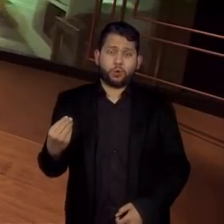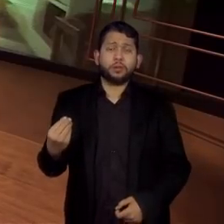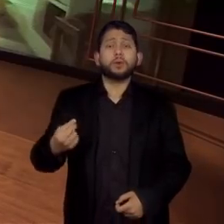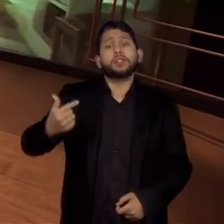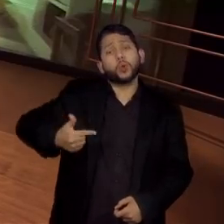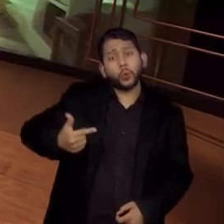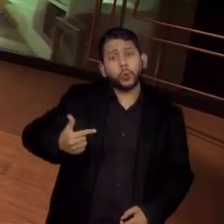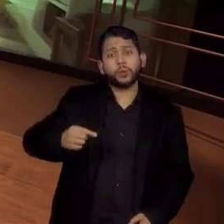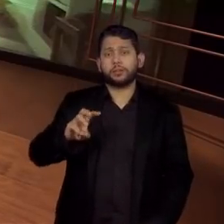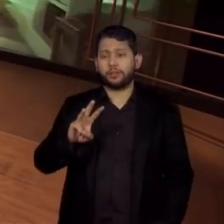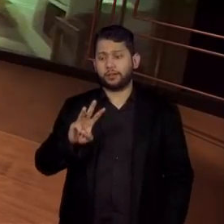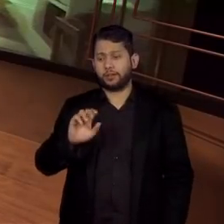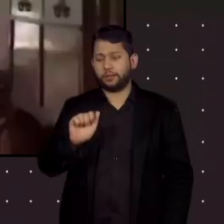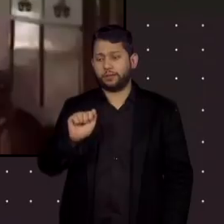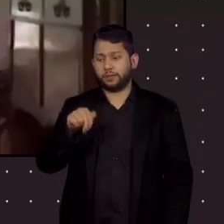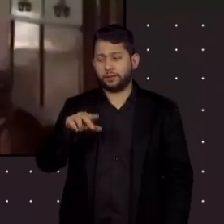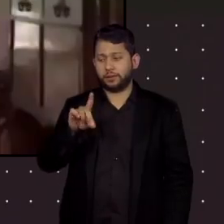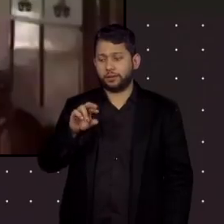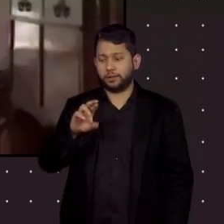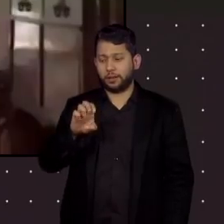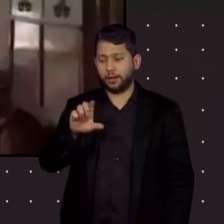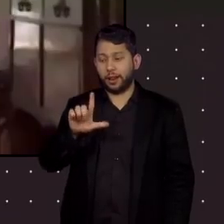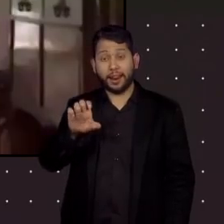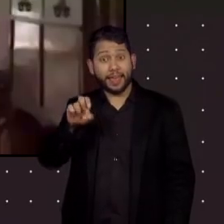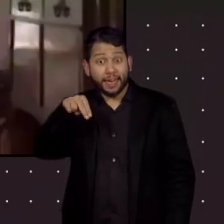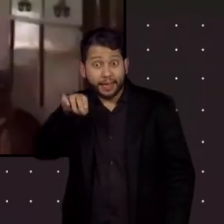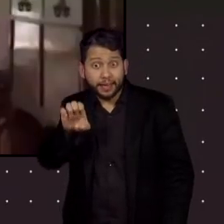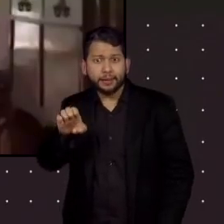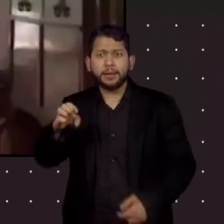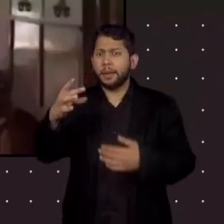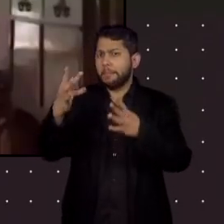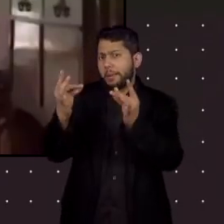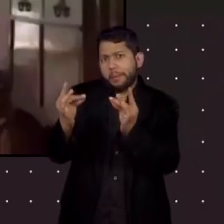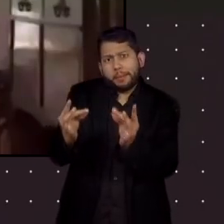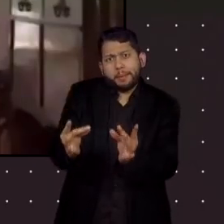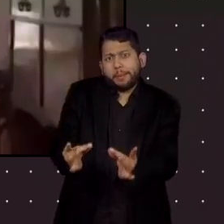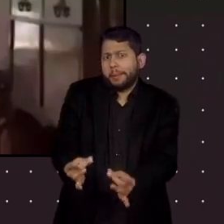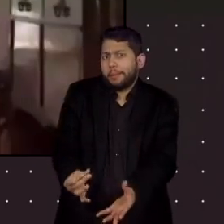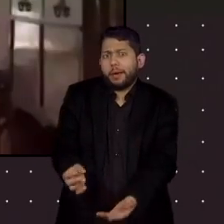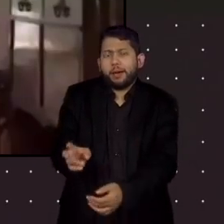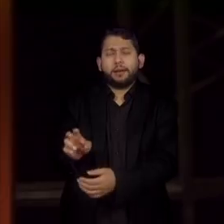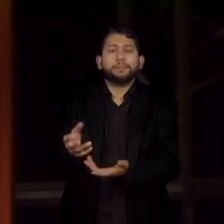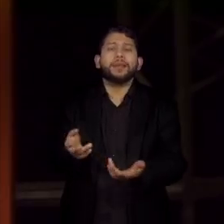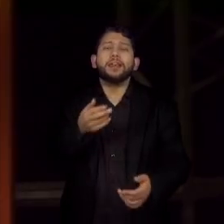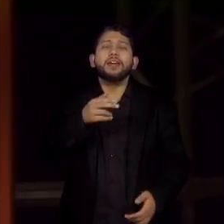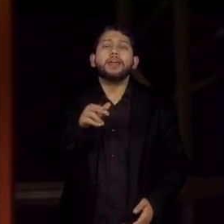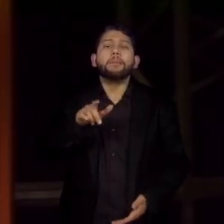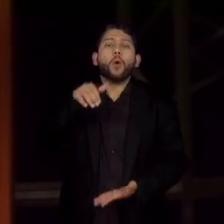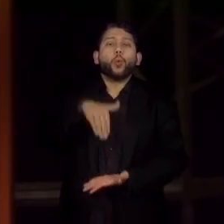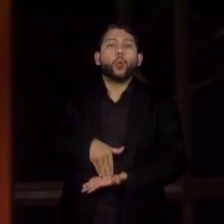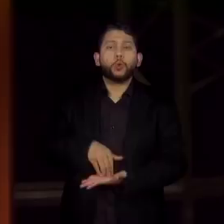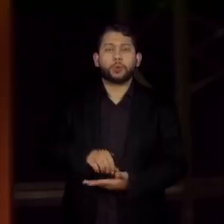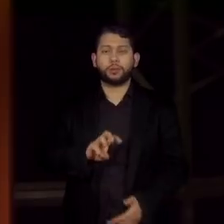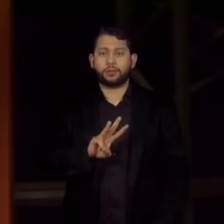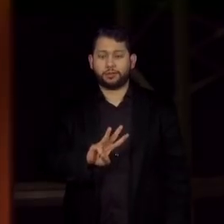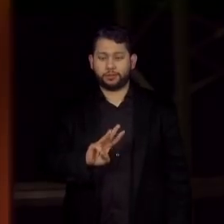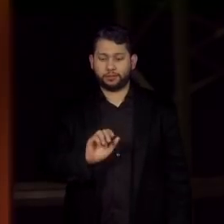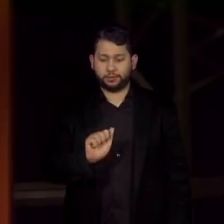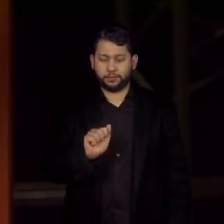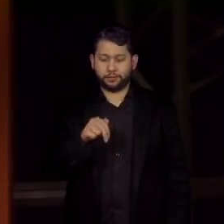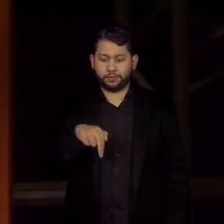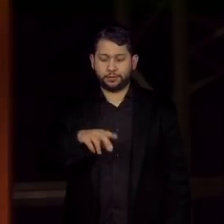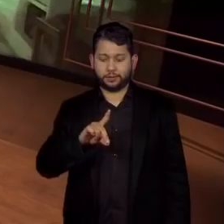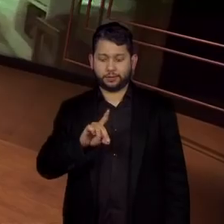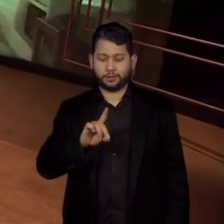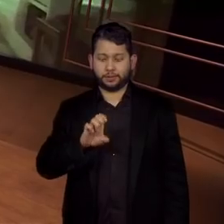gostaram disso e começaram a inventar Vanderlei, Vanderlei, Vanderlei, Vanderlô. O meu irmão caçula é o Vanderlô. E fica muito